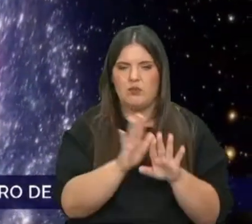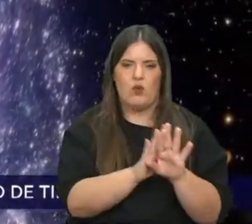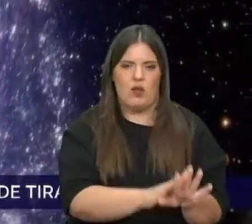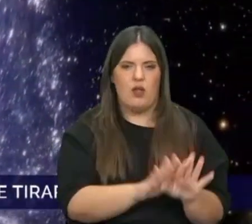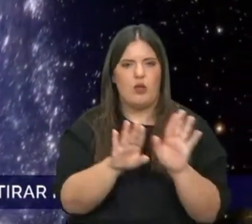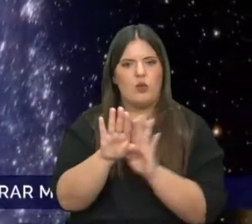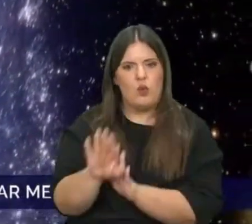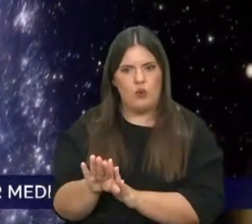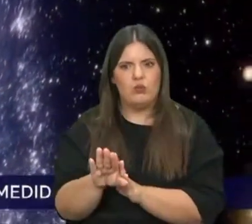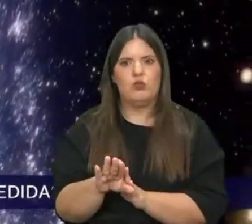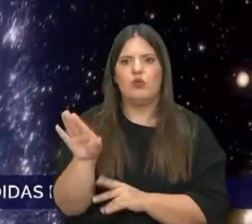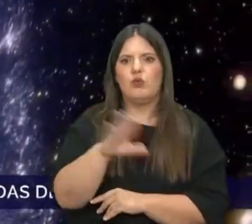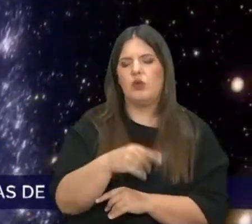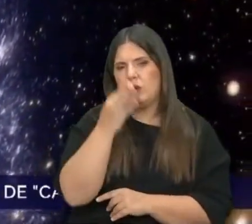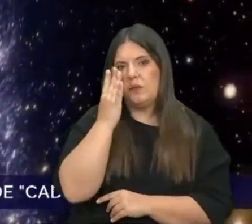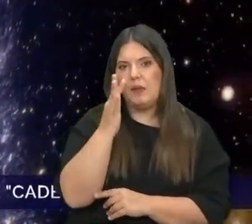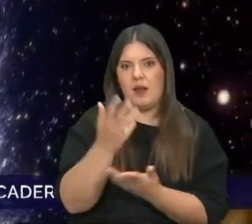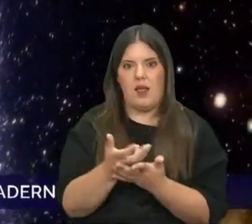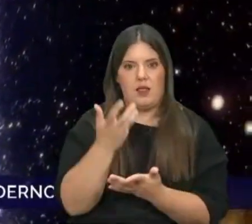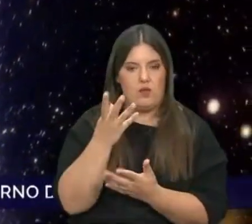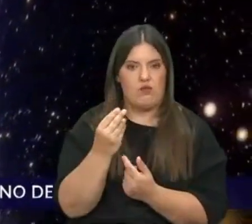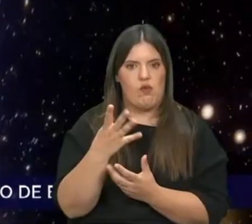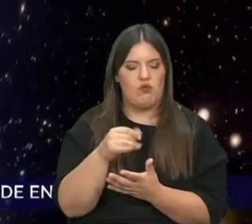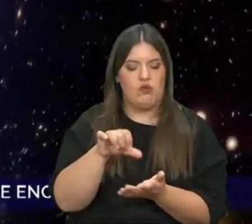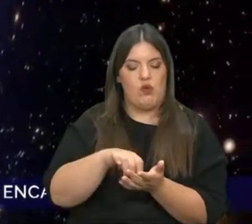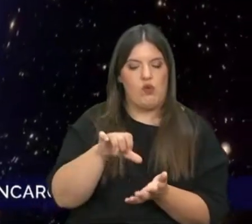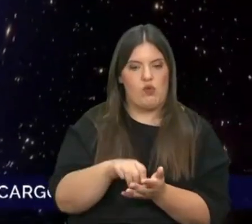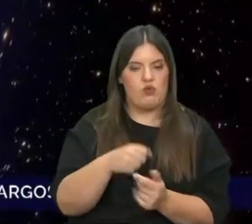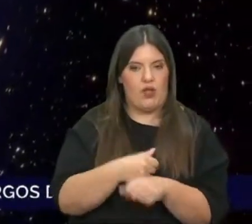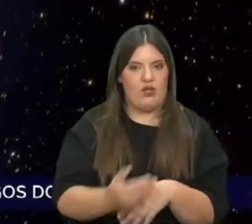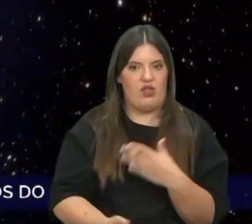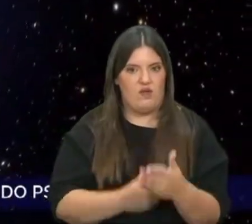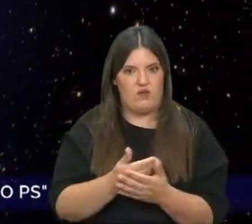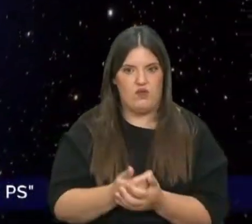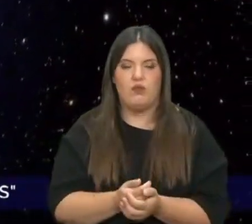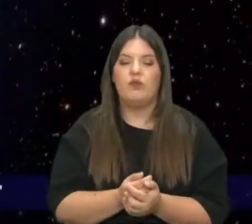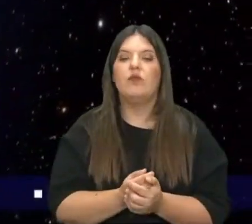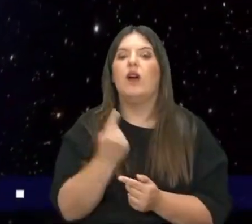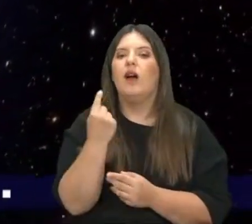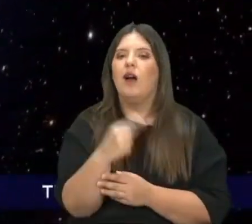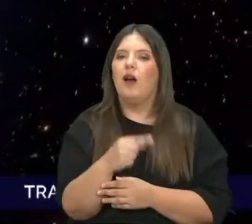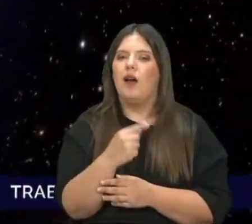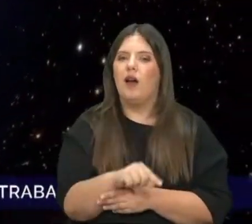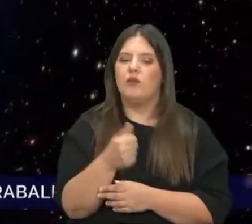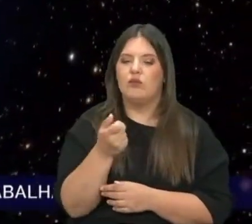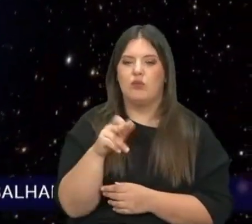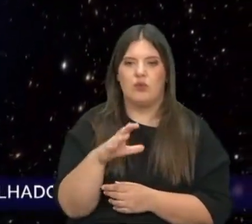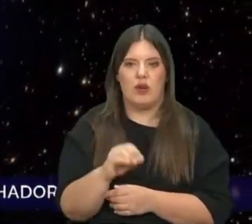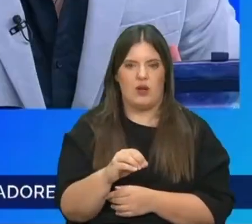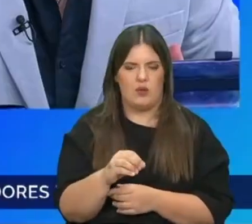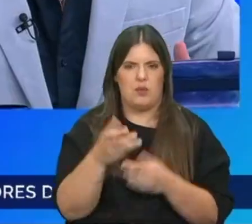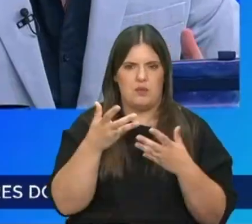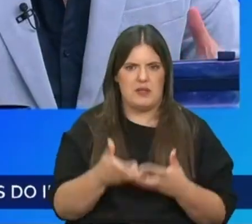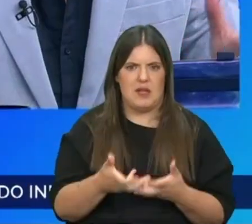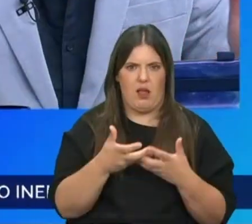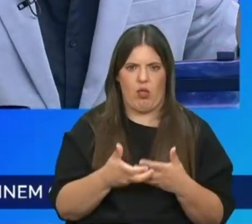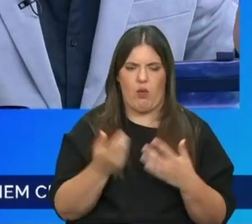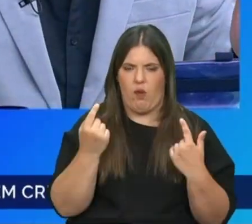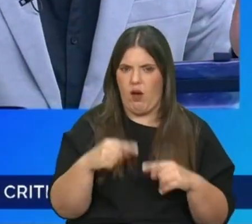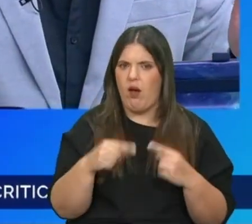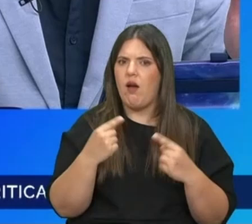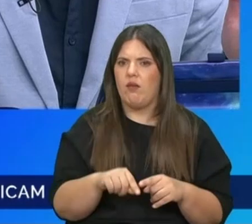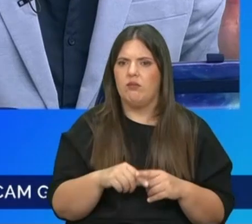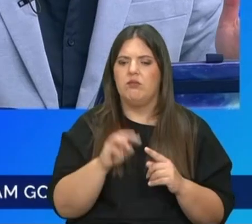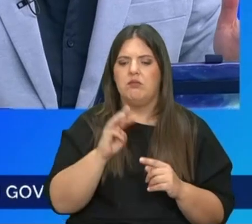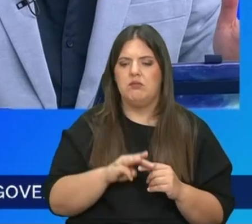do outro 2 zonas muito brilhantes, núcleos galácticos ativos, ou seja, que há ali um buraco negro super maciço, milhares